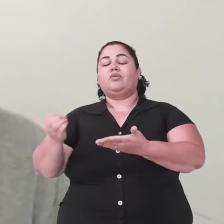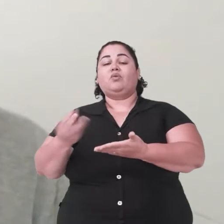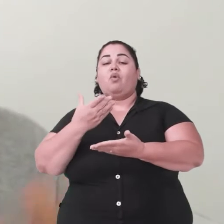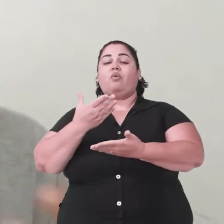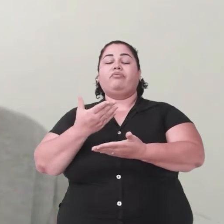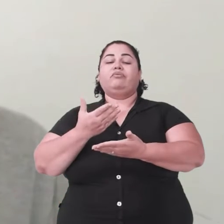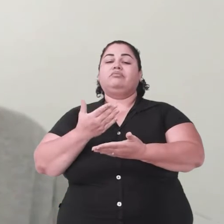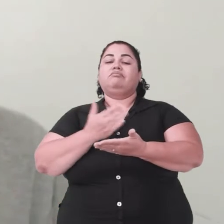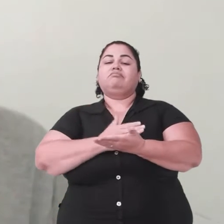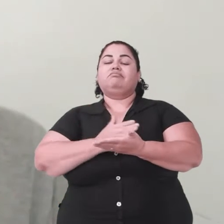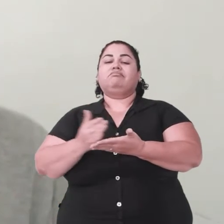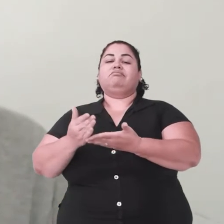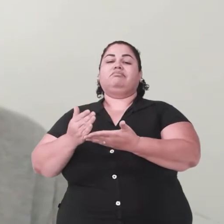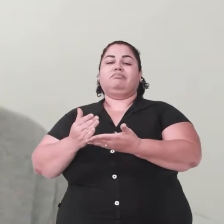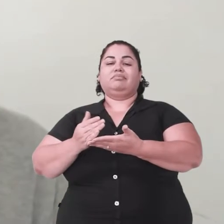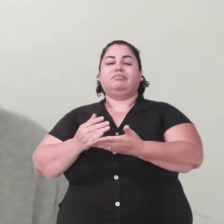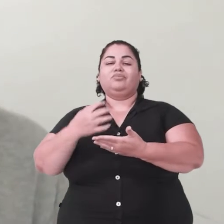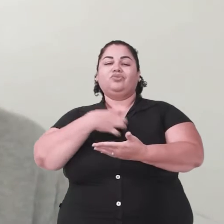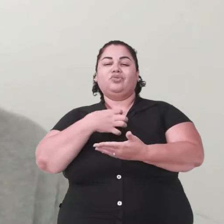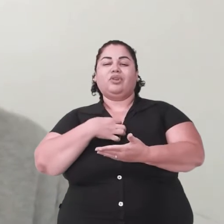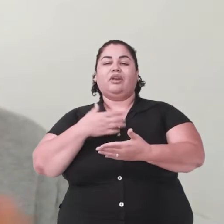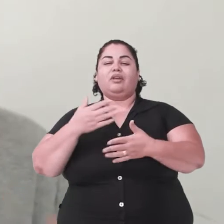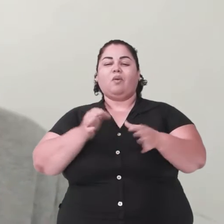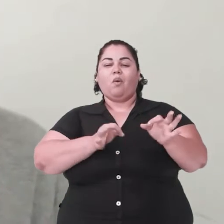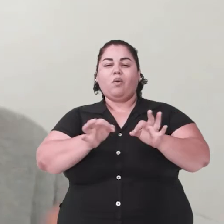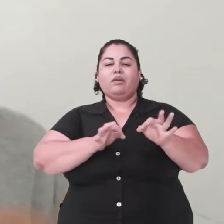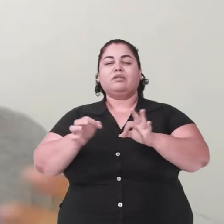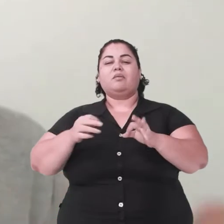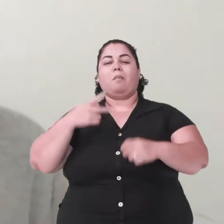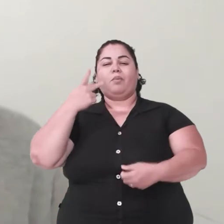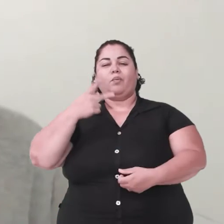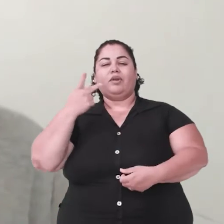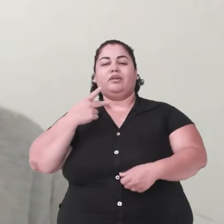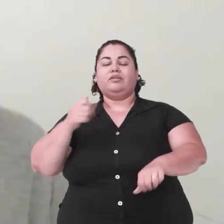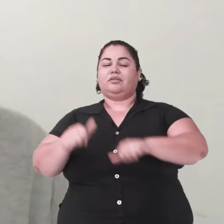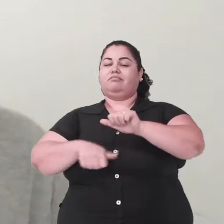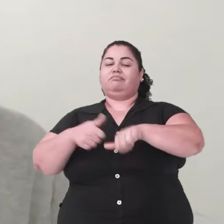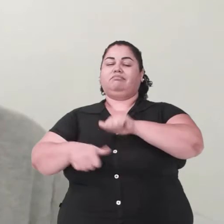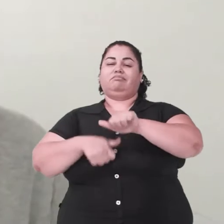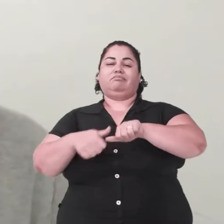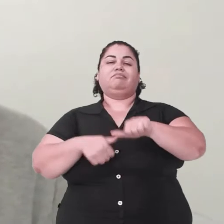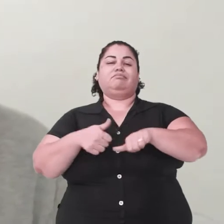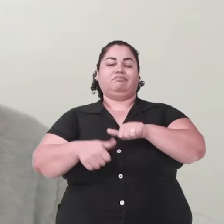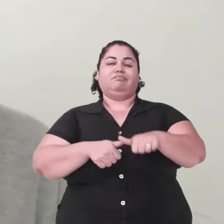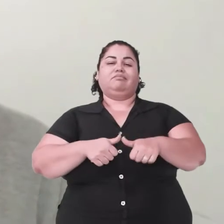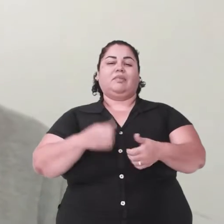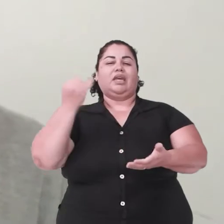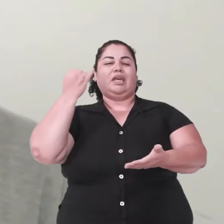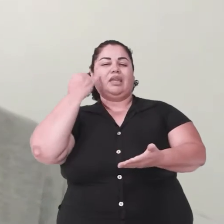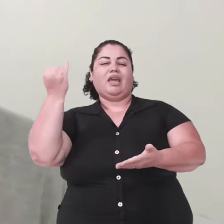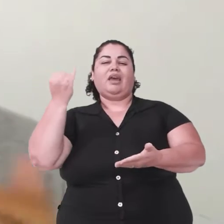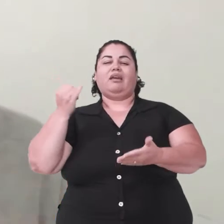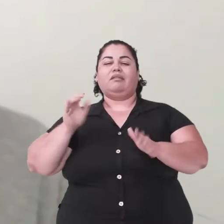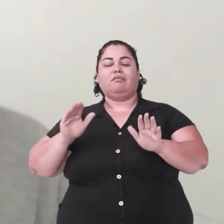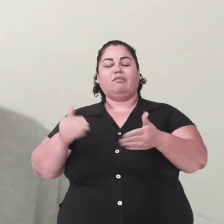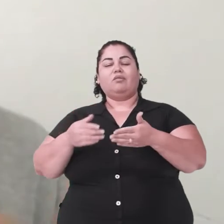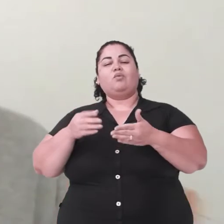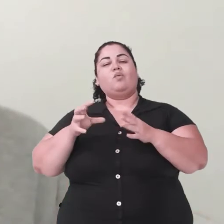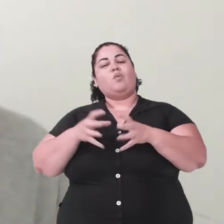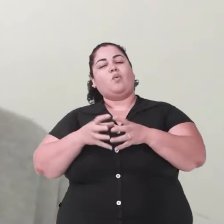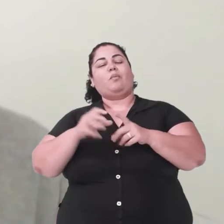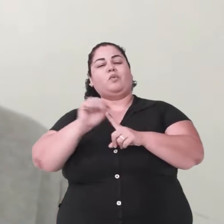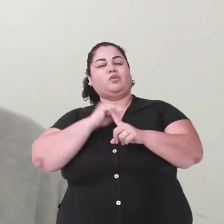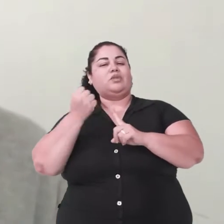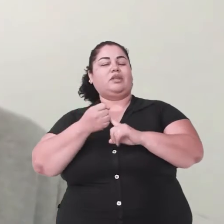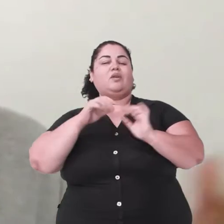inaugurou uma nova época, né? Novas formas de organização política, né? E de ideias a